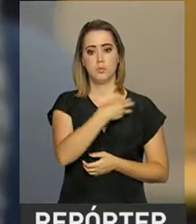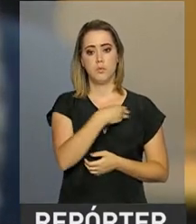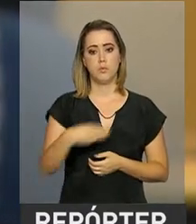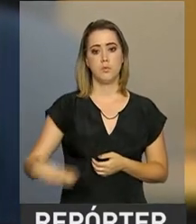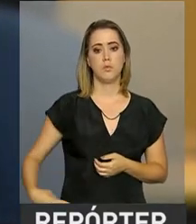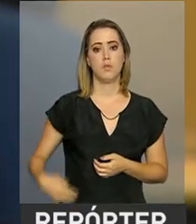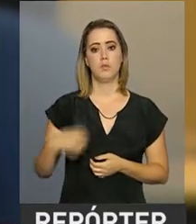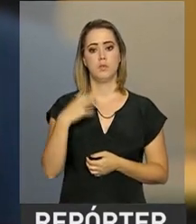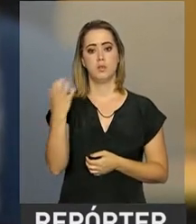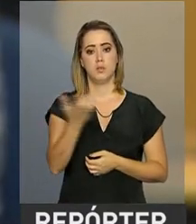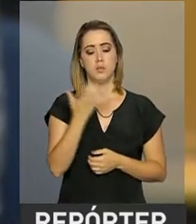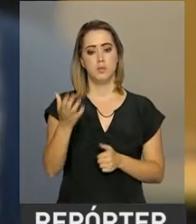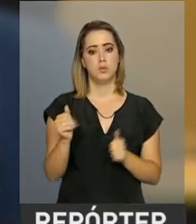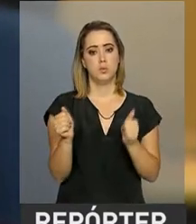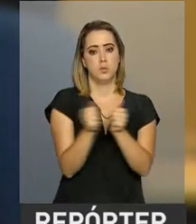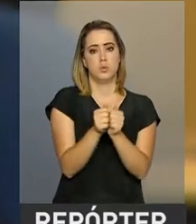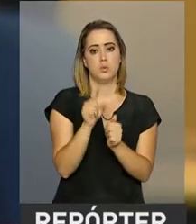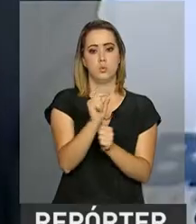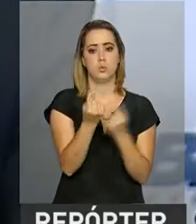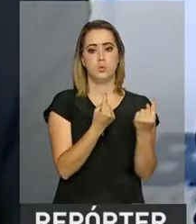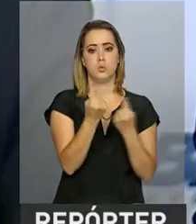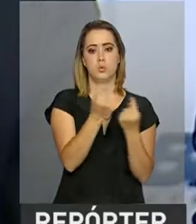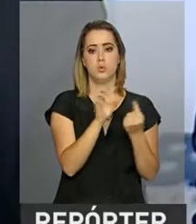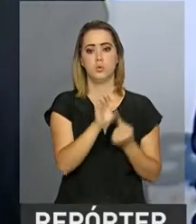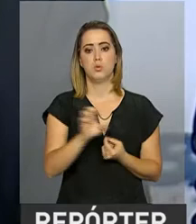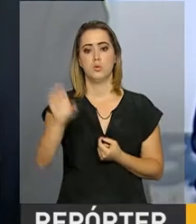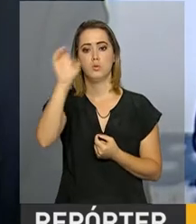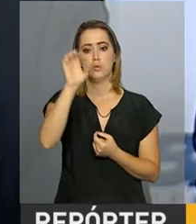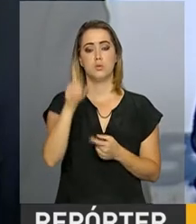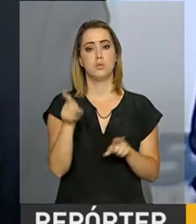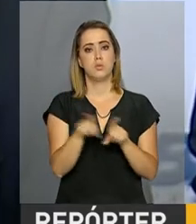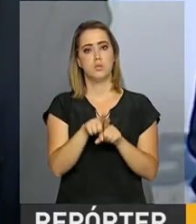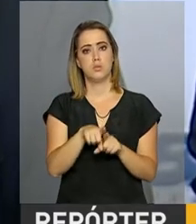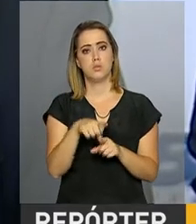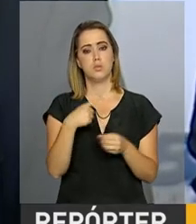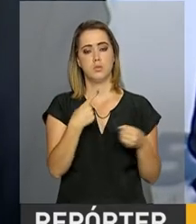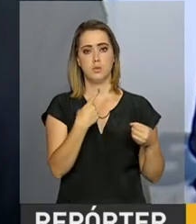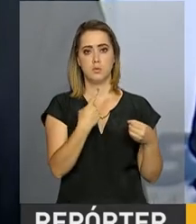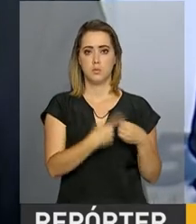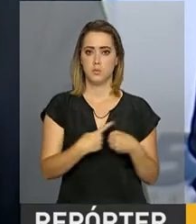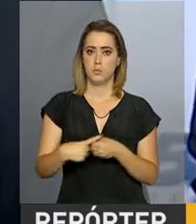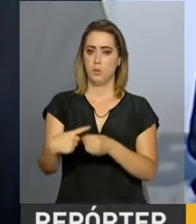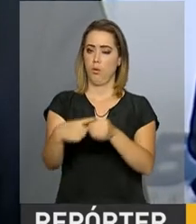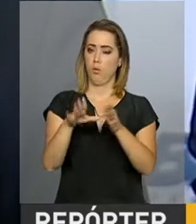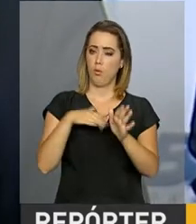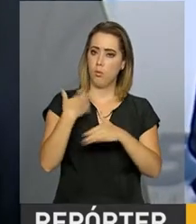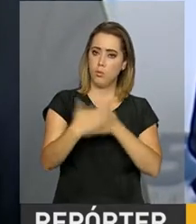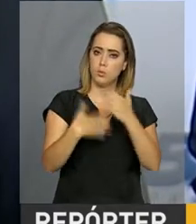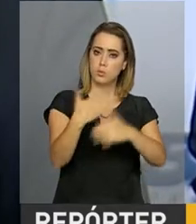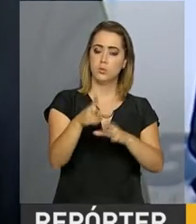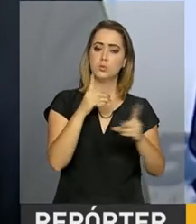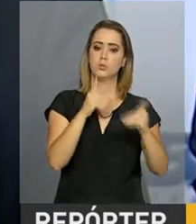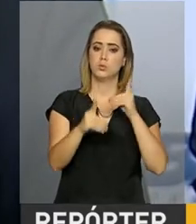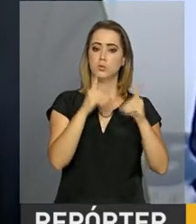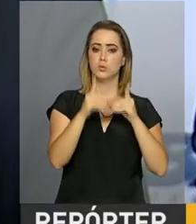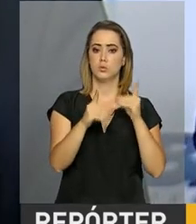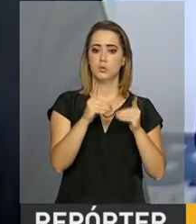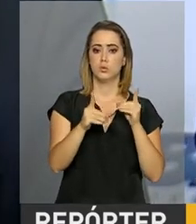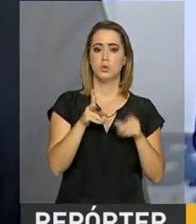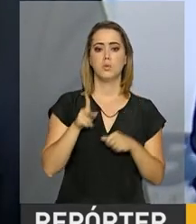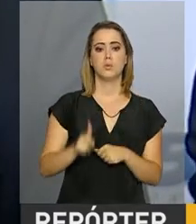juntamente com estados e municípios manter esse diálogo e essa informação